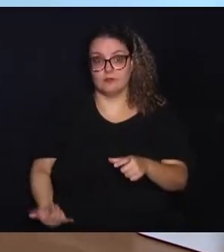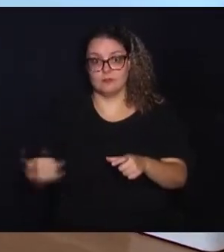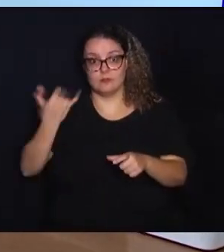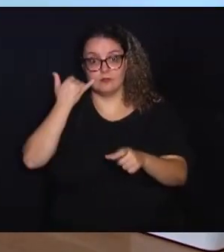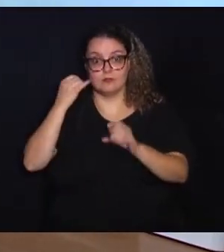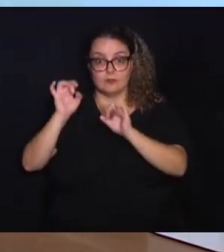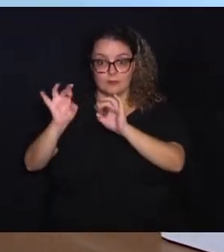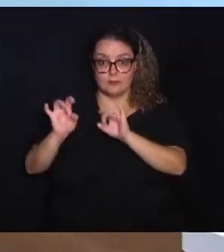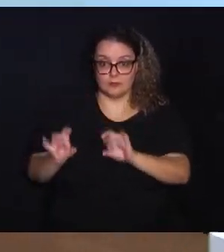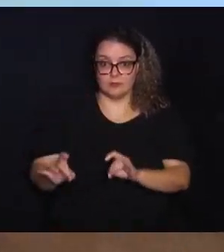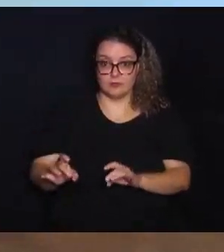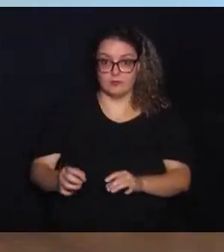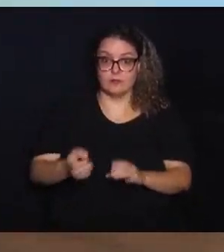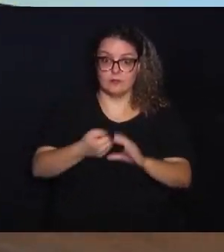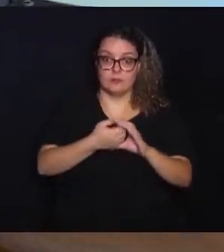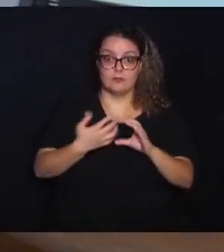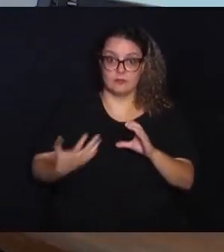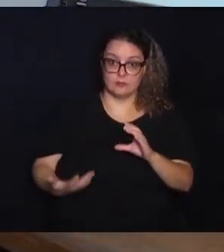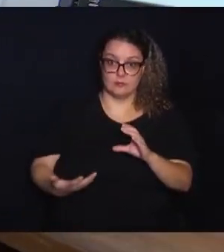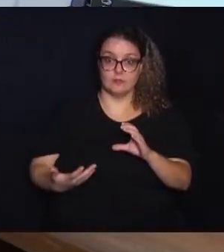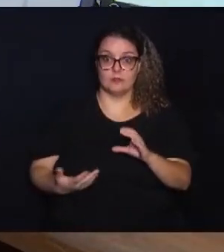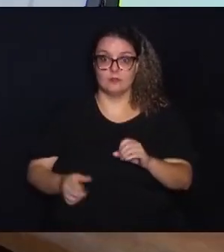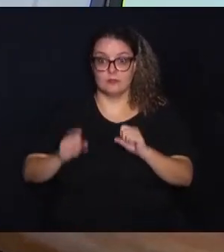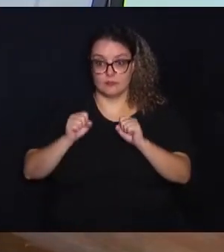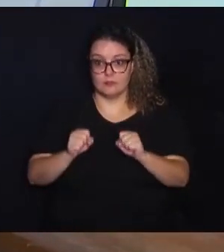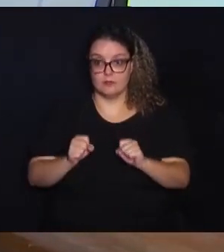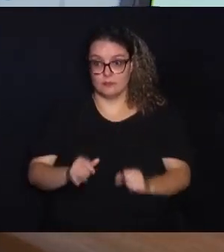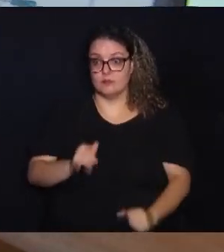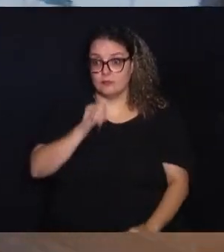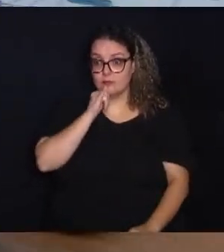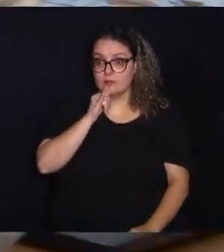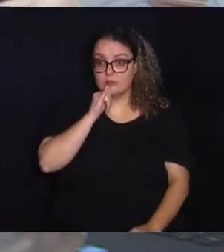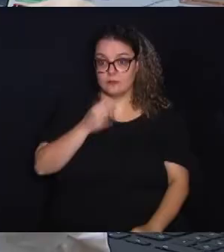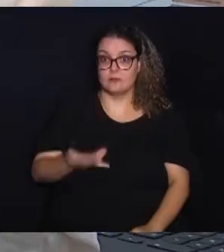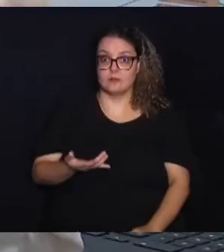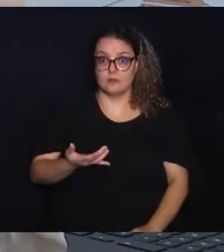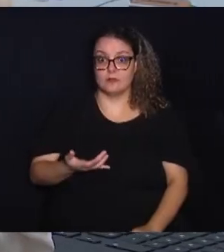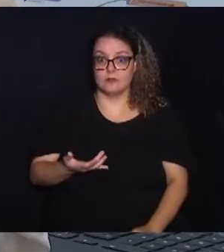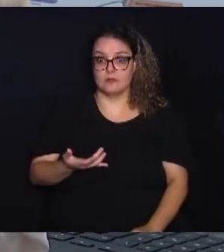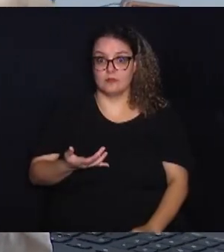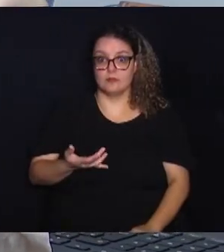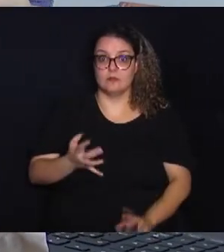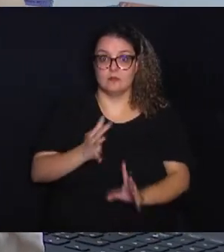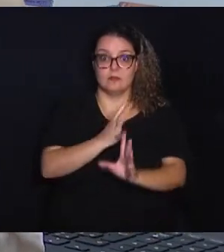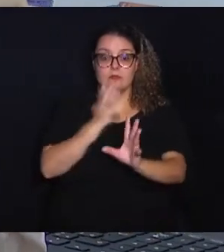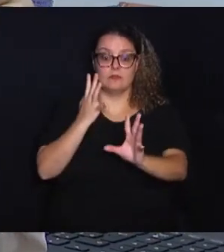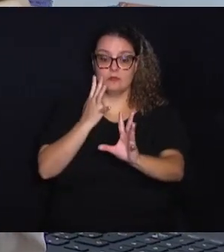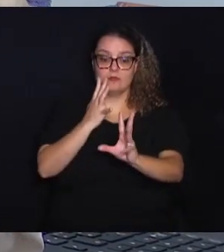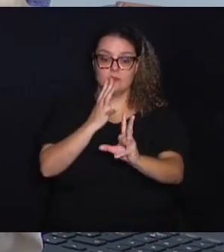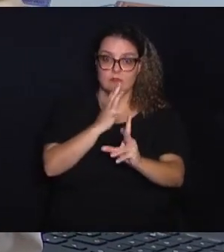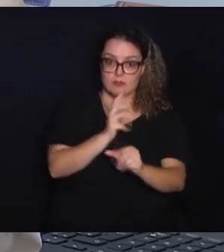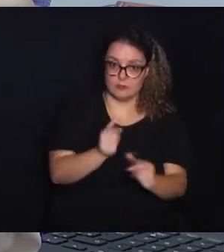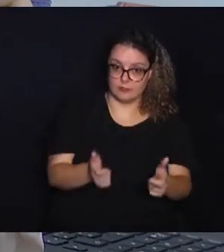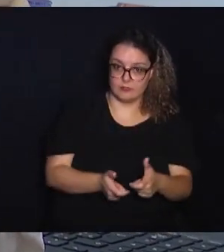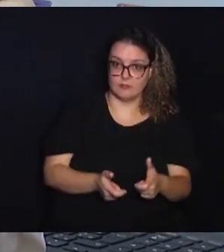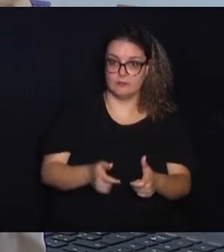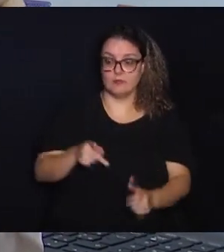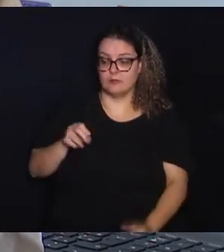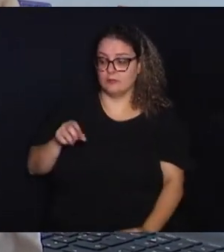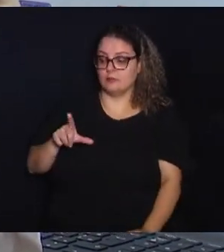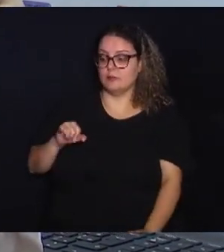um especialista. Características que podem, por exemplo, diminuir a fila de espera por um exame